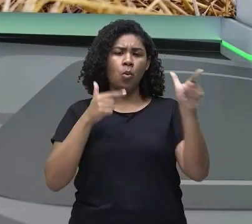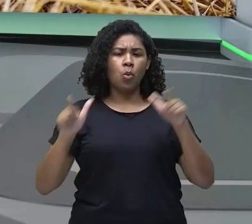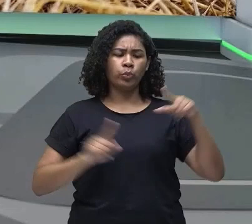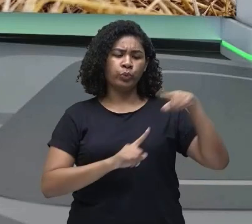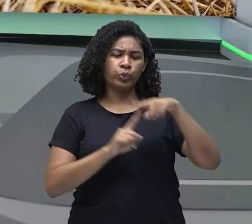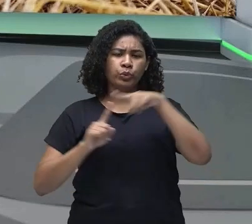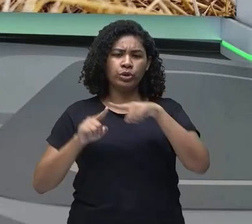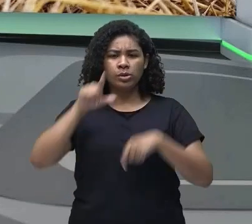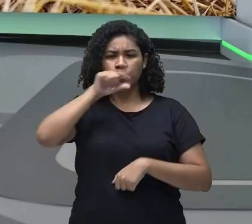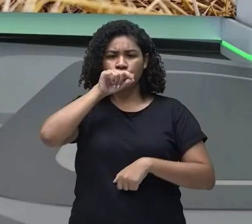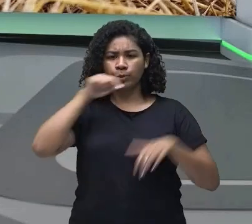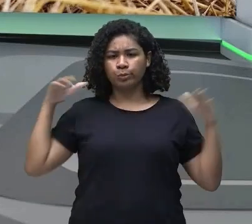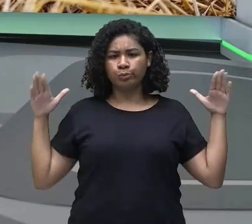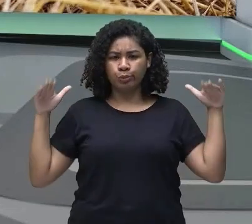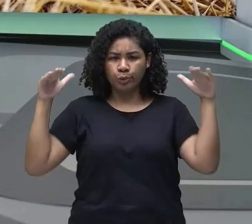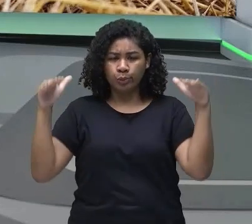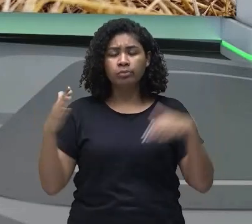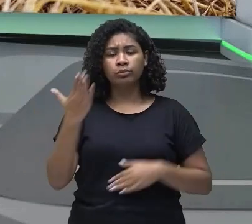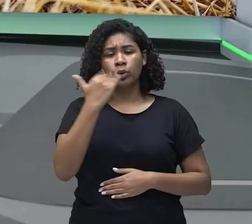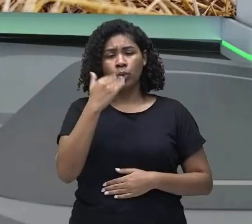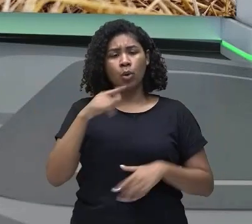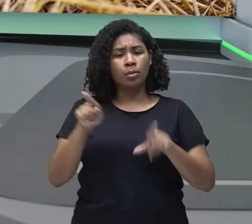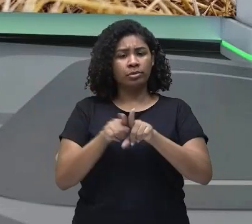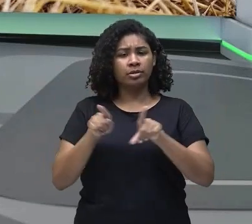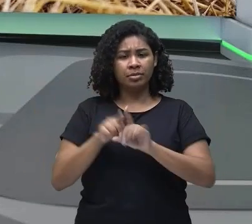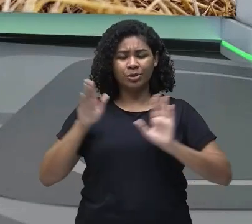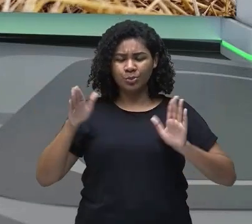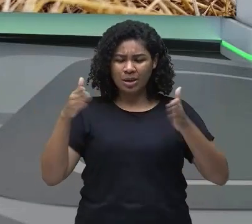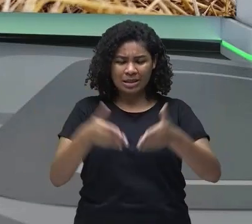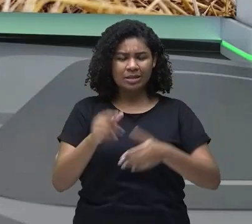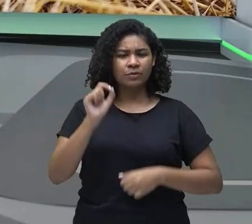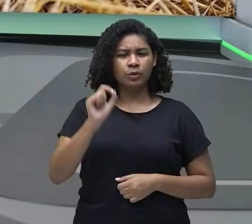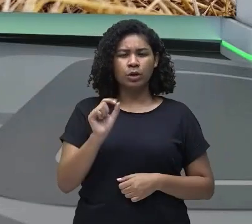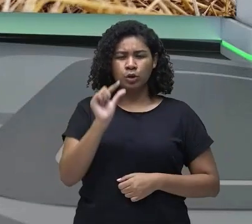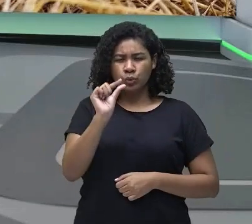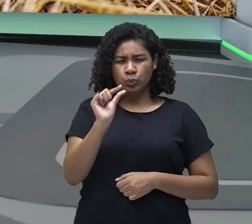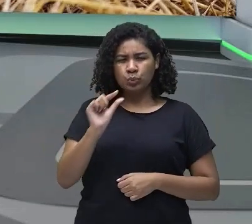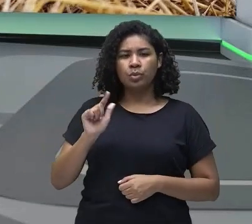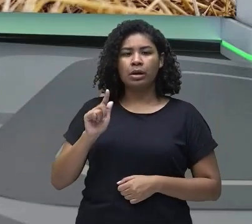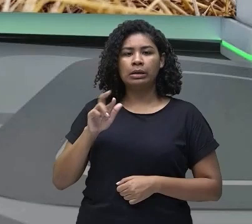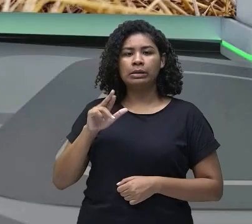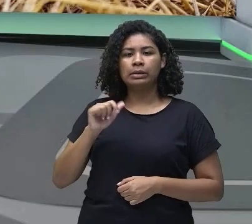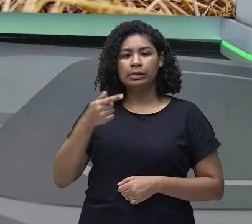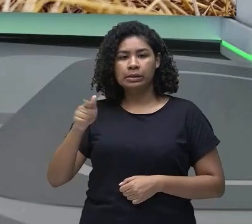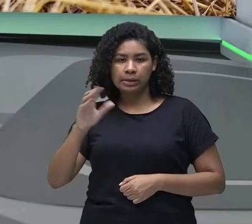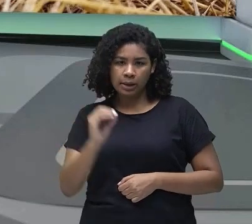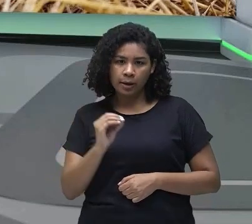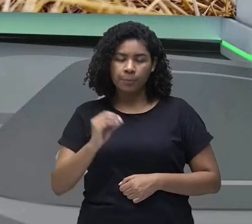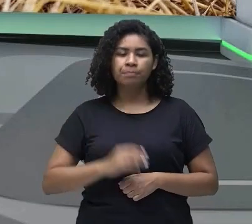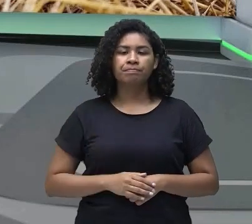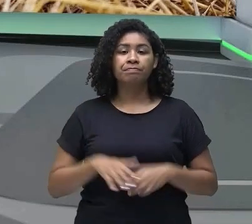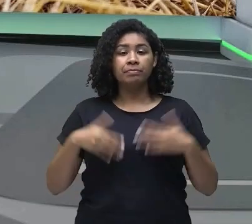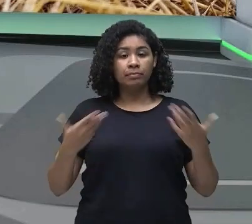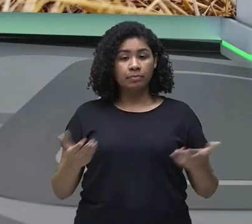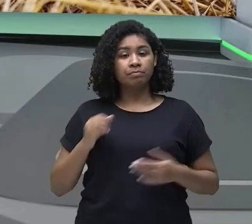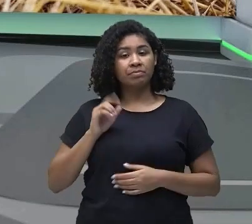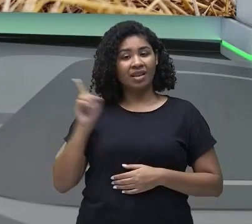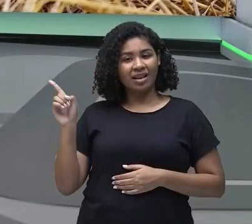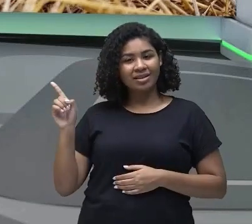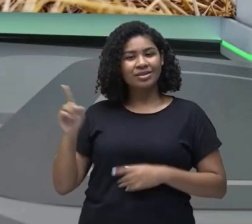pássaros que se alimentam de grãos. Então, os animais que se alimentam de